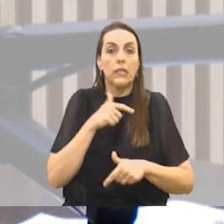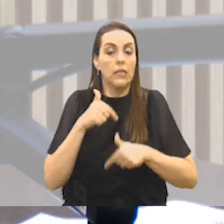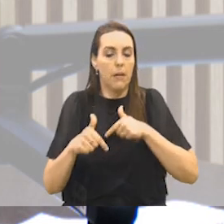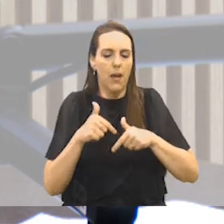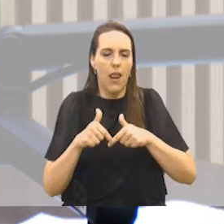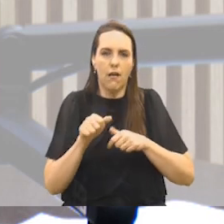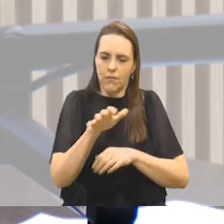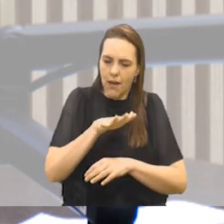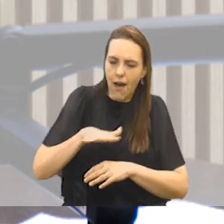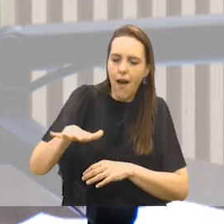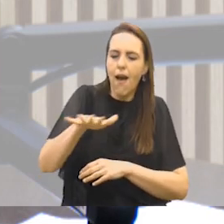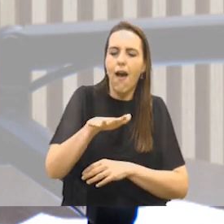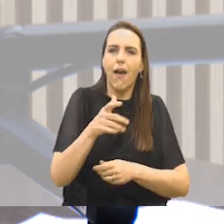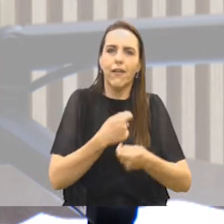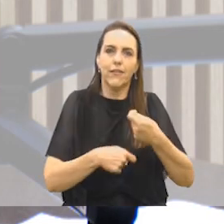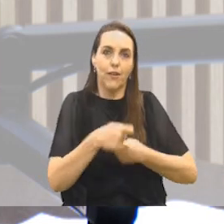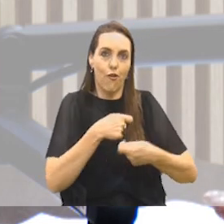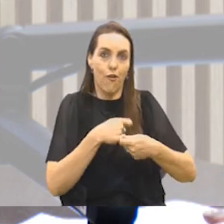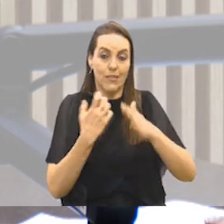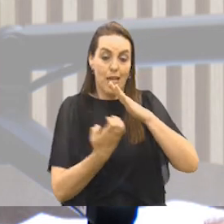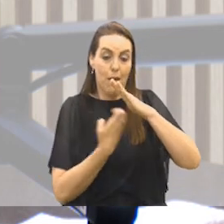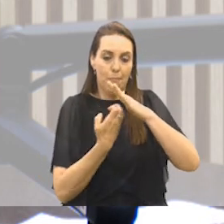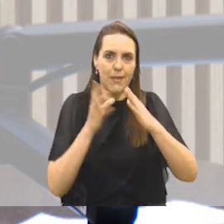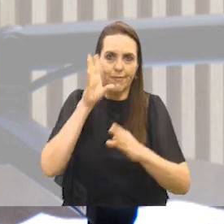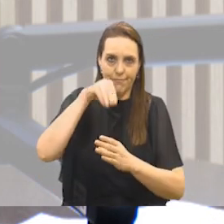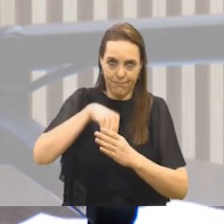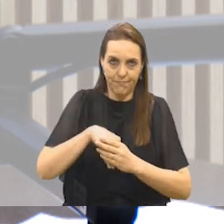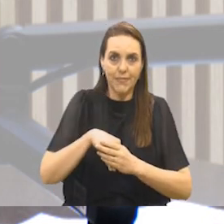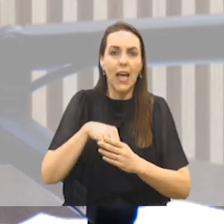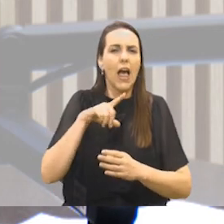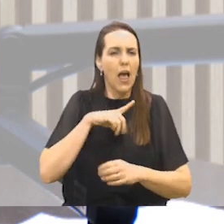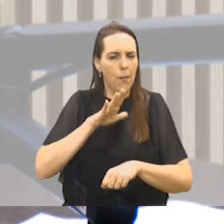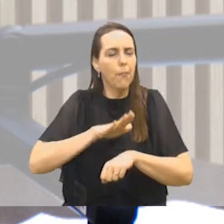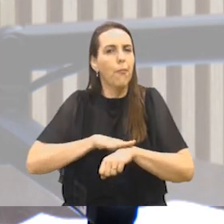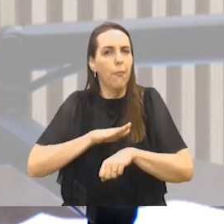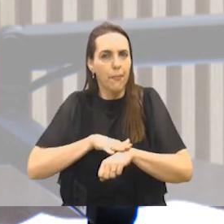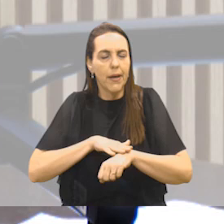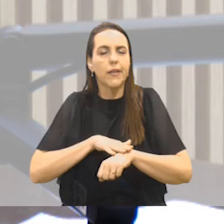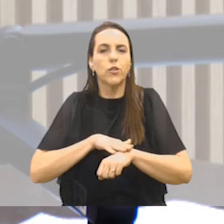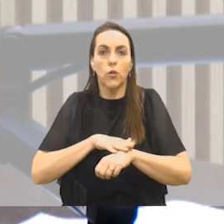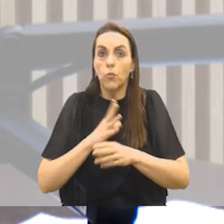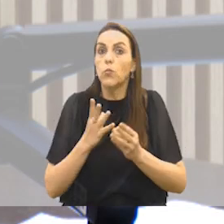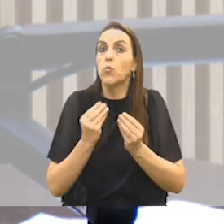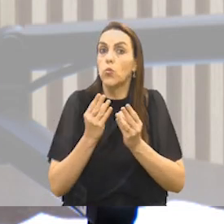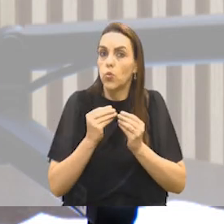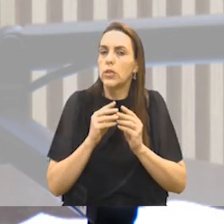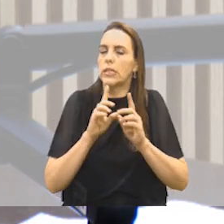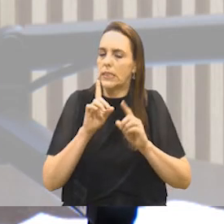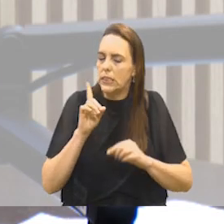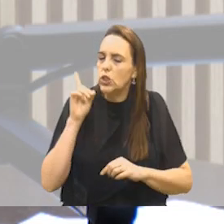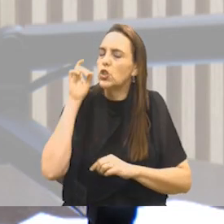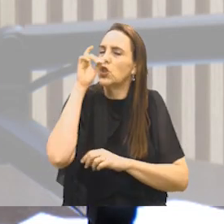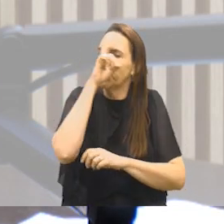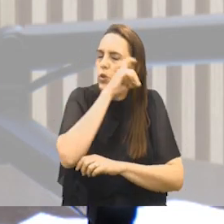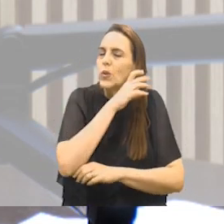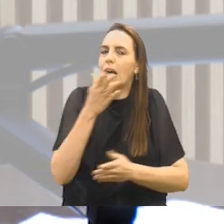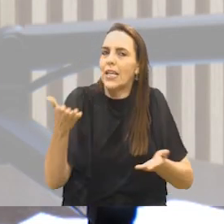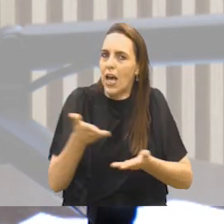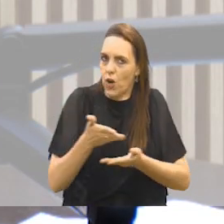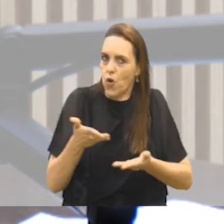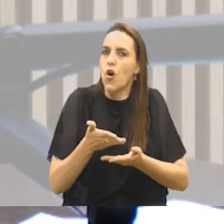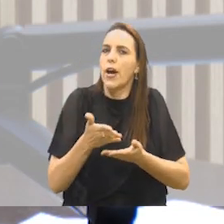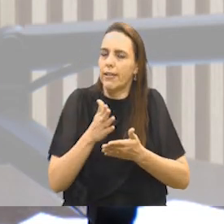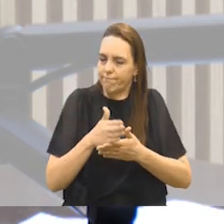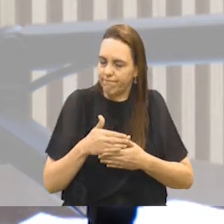negócios. Né? A gente trabalha o campo dos negócios das empresas. A gente sabe que é um momento assim que muitas